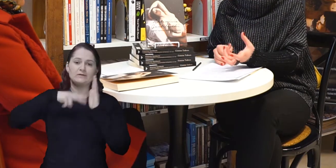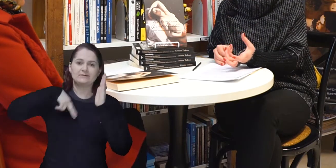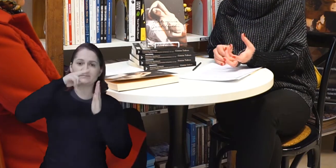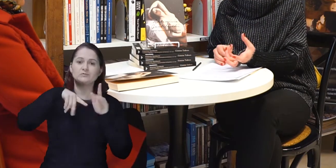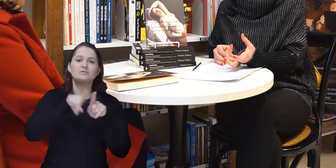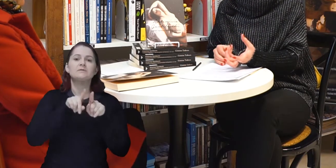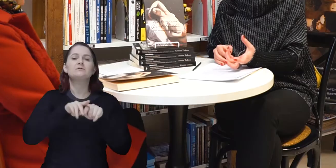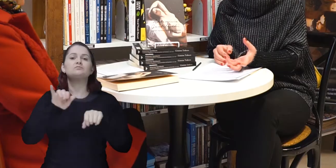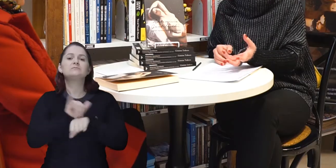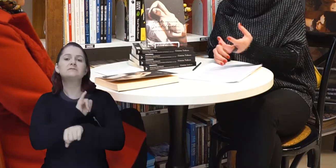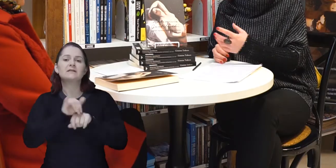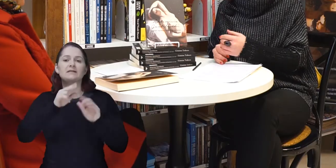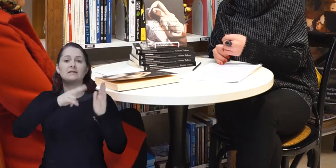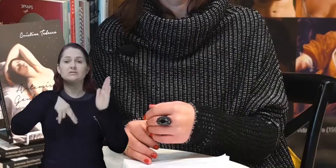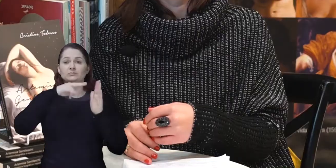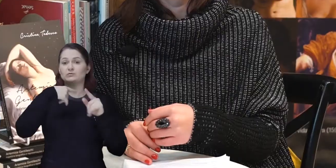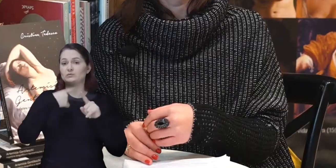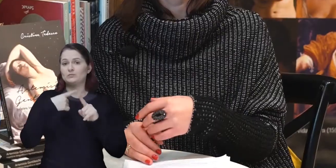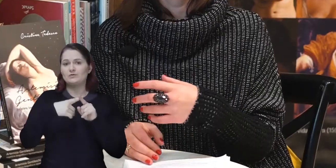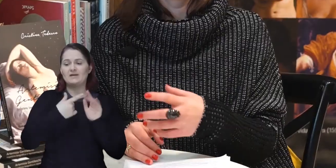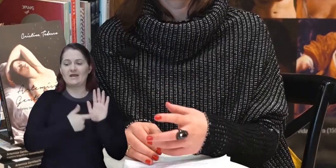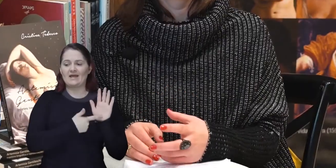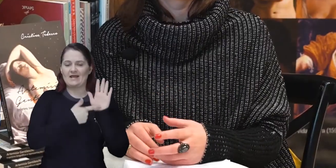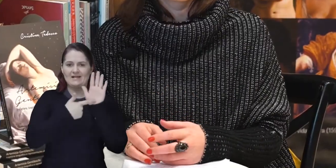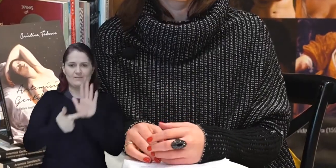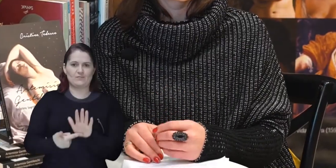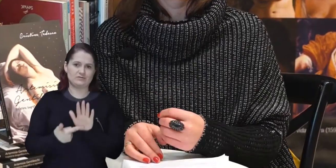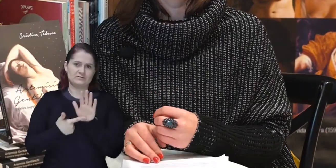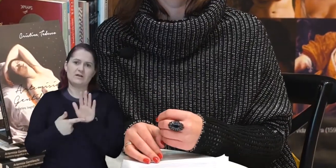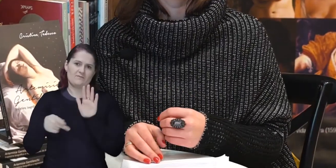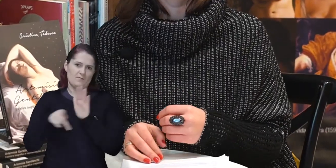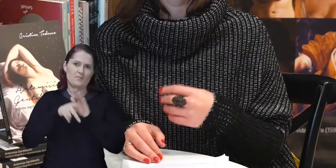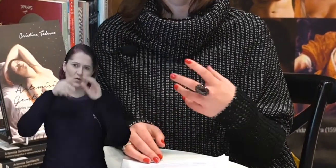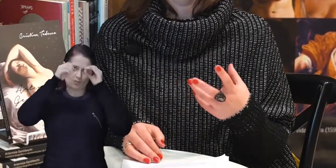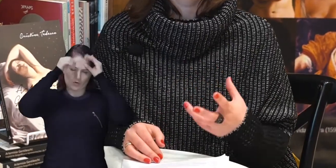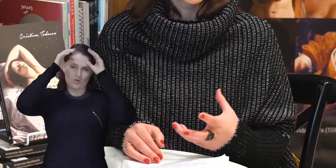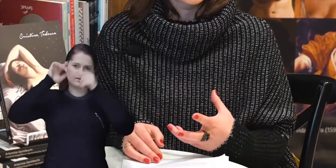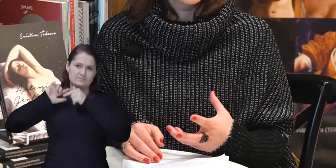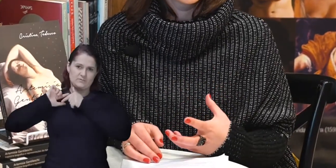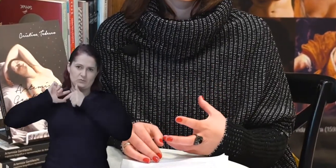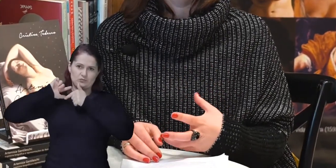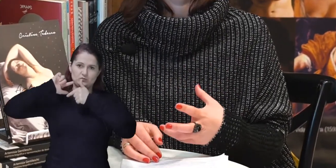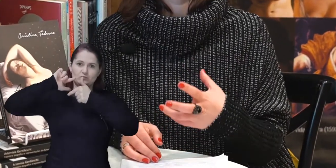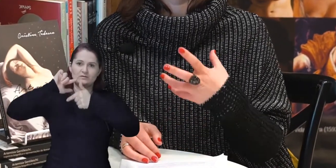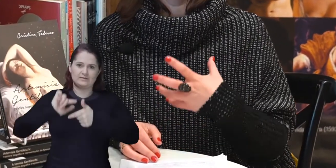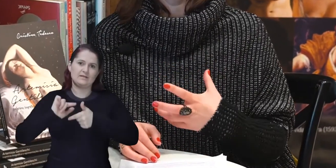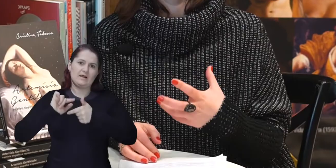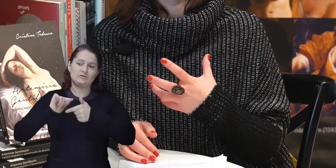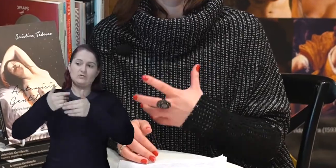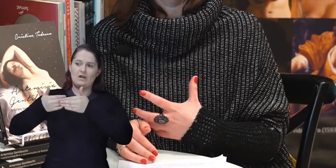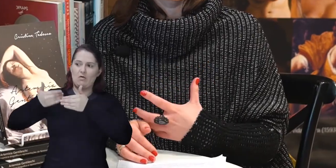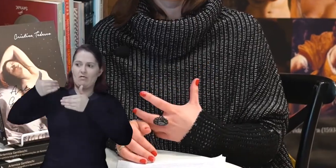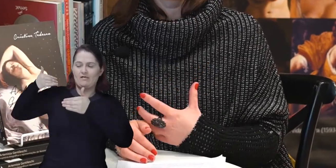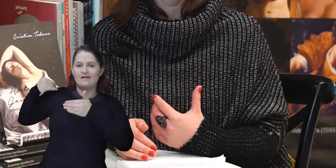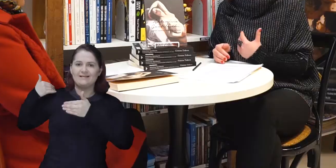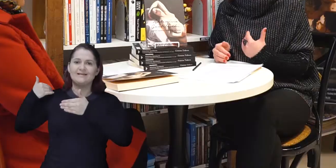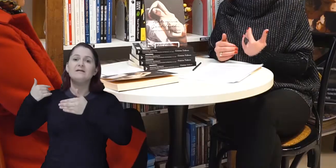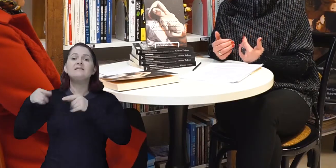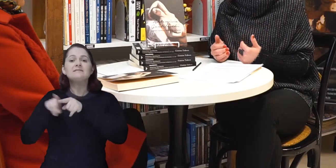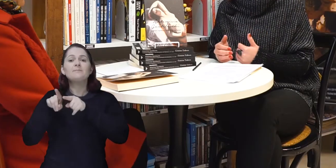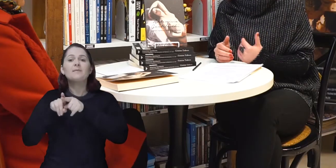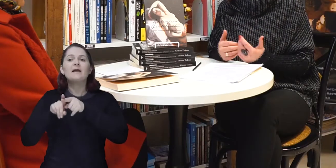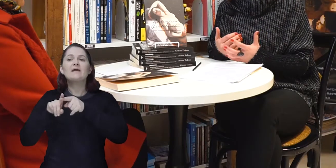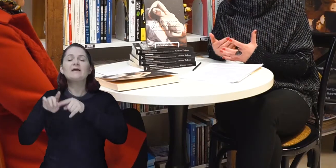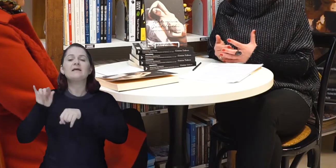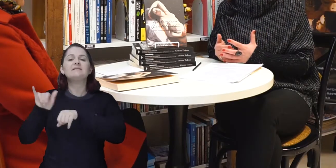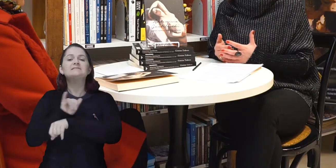época que ela viveu. Então, nas obras, ela tanto faz referência àquilo que era o conhecimento tradicional dos artistas que vieram antes, como